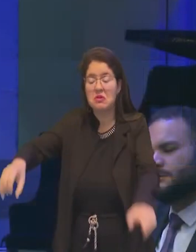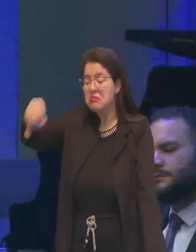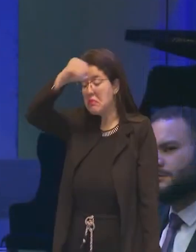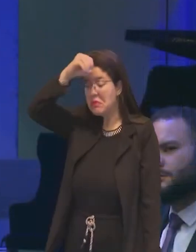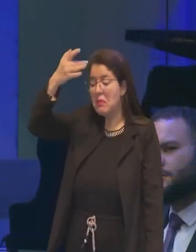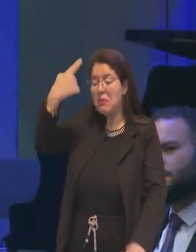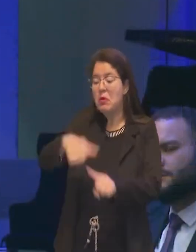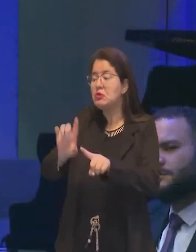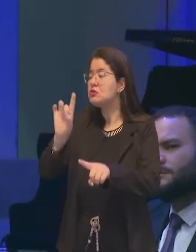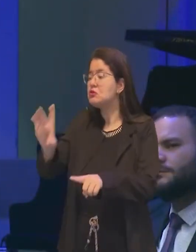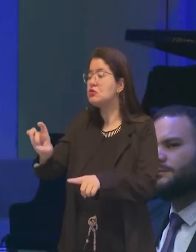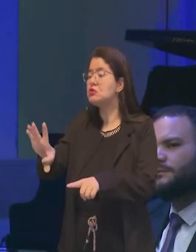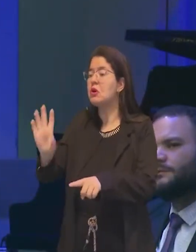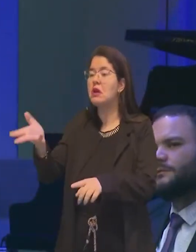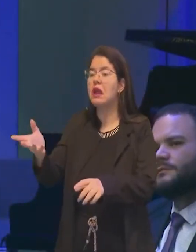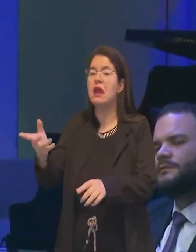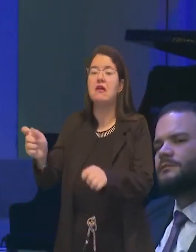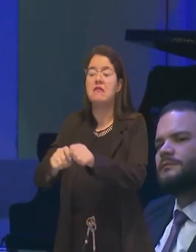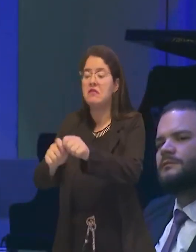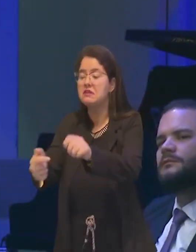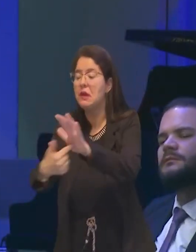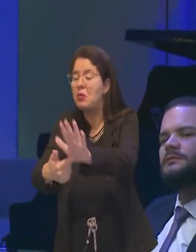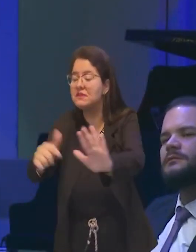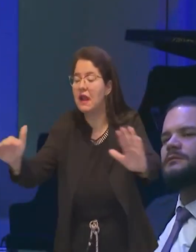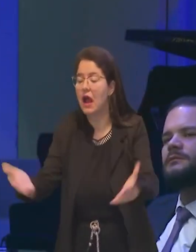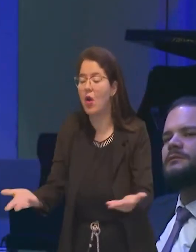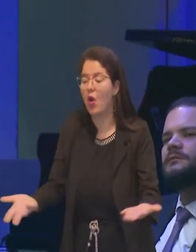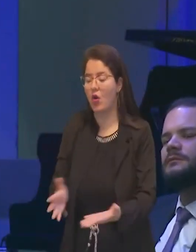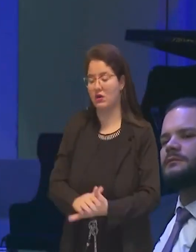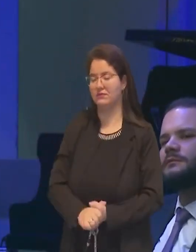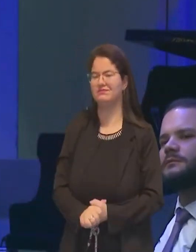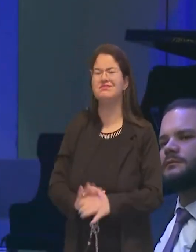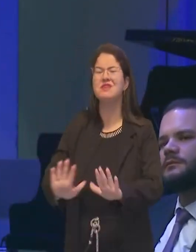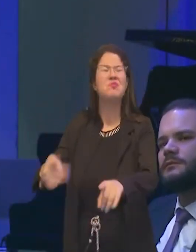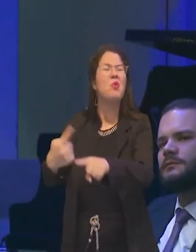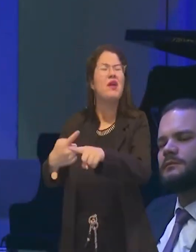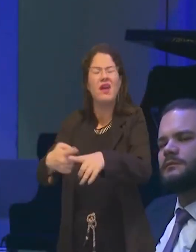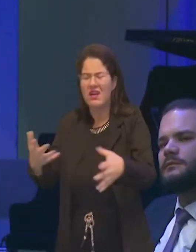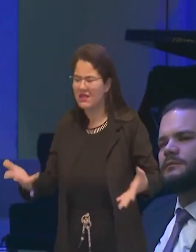tudo para acontecer agora. Mas para o quê?